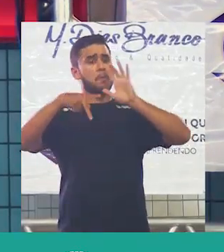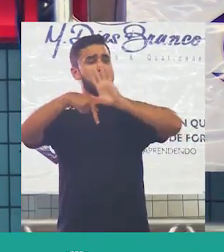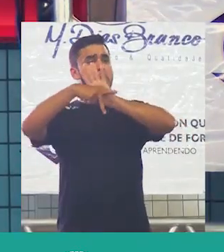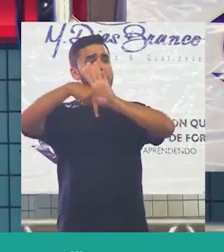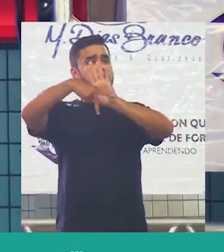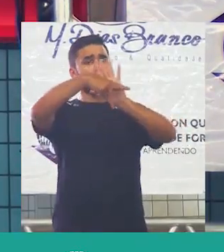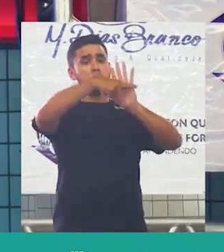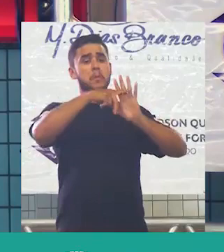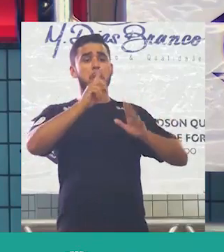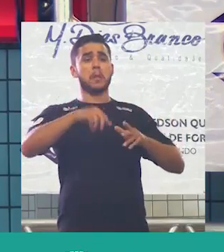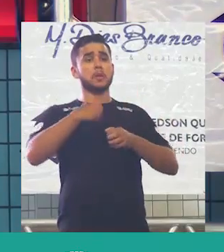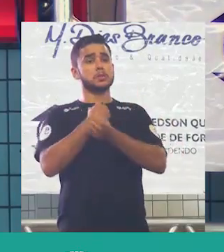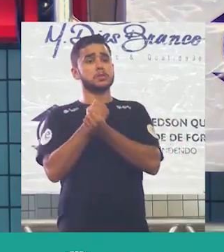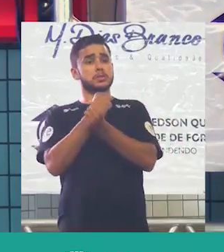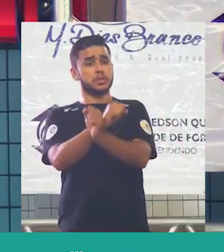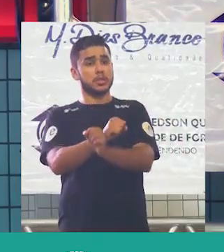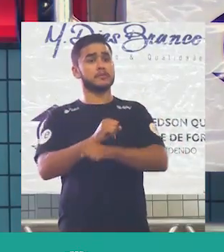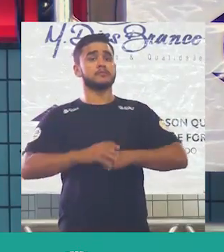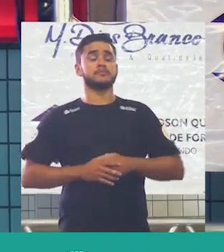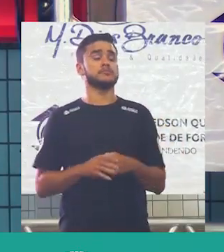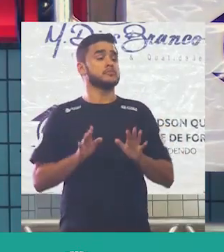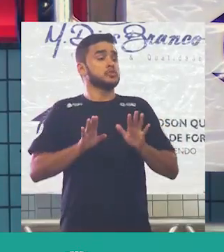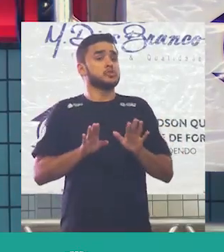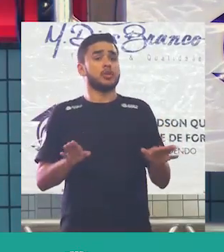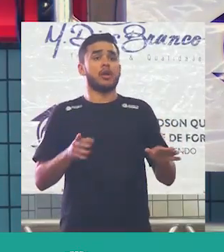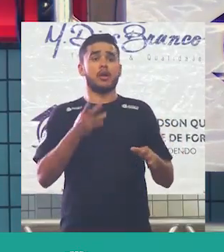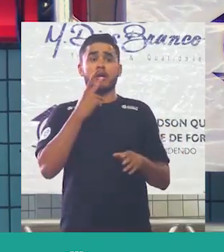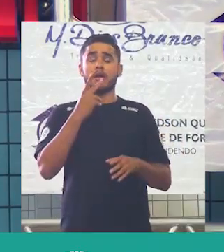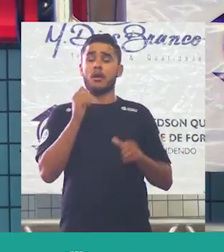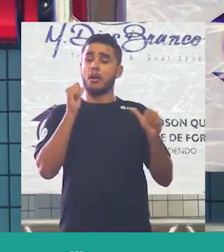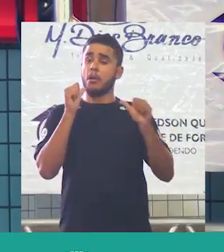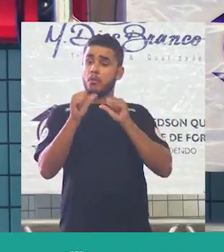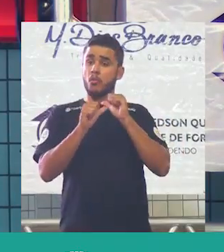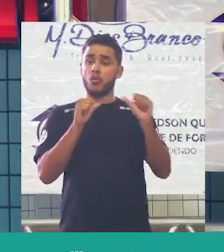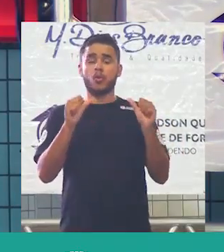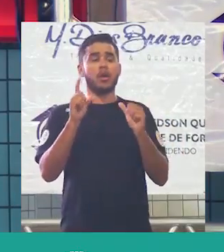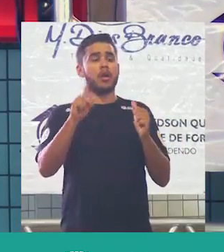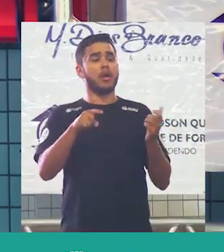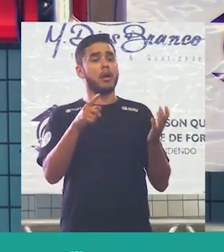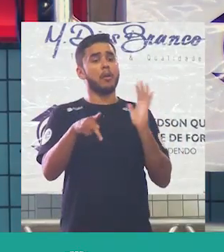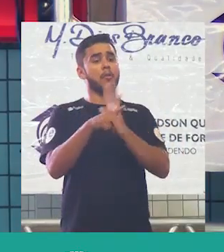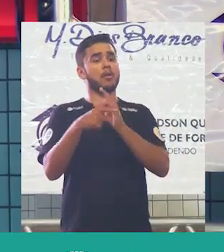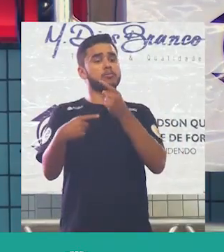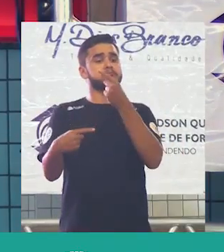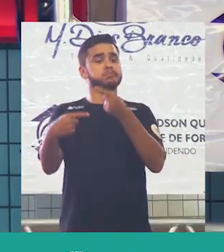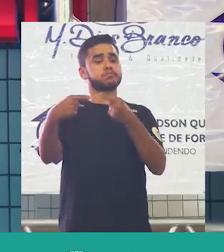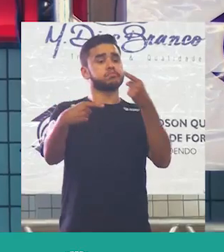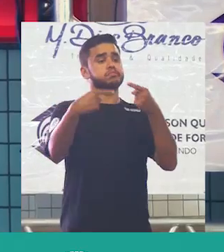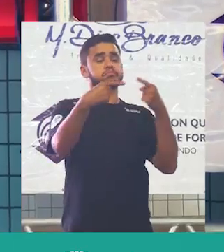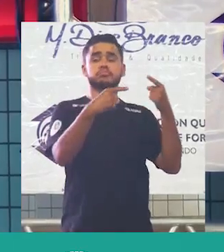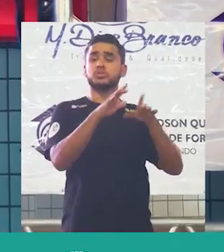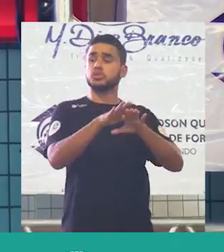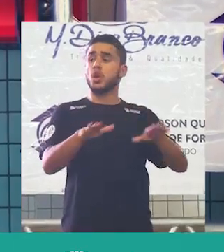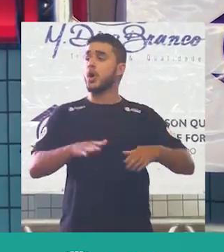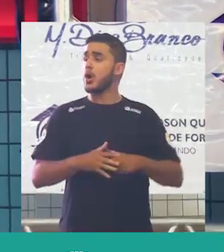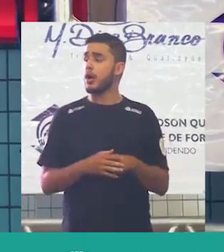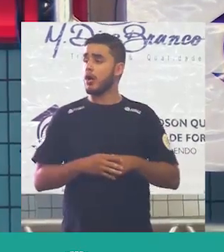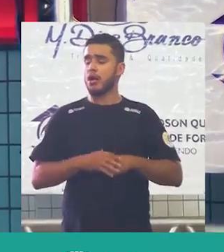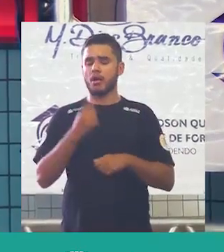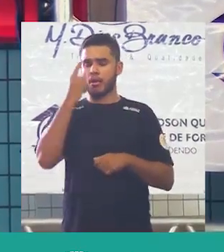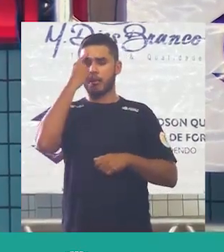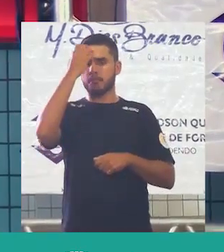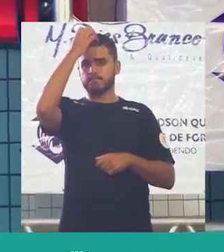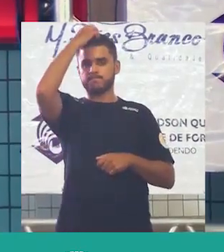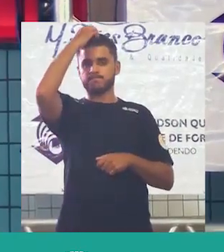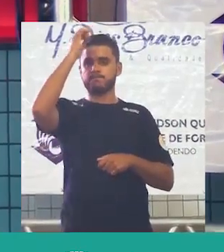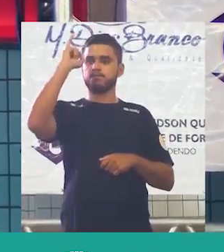verdade, a nossa independência foi apenas uma transformação política para atender às necessidades